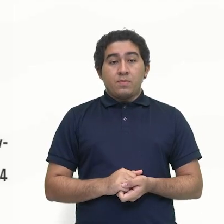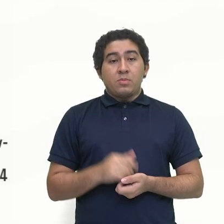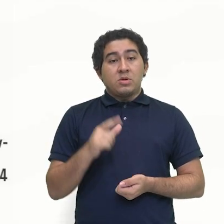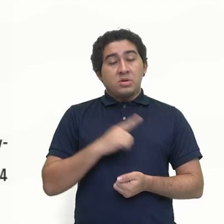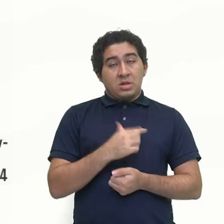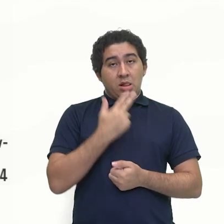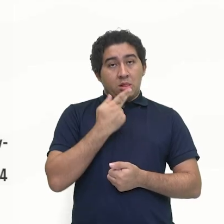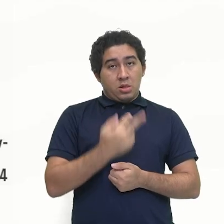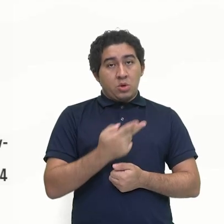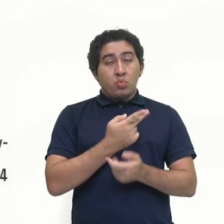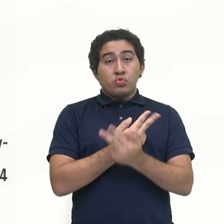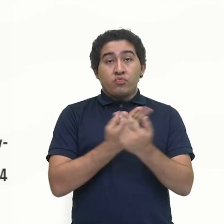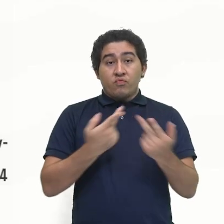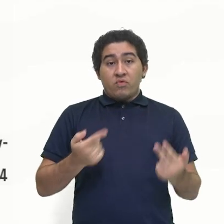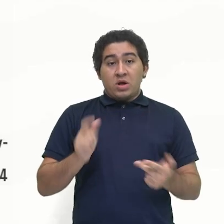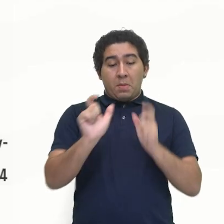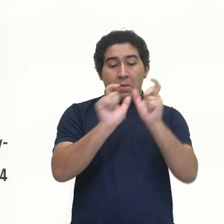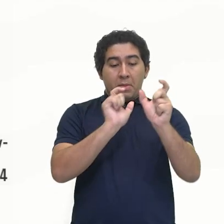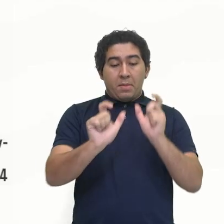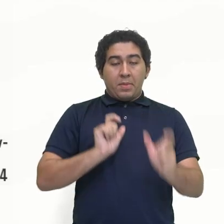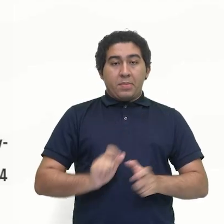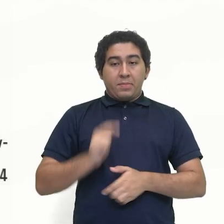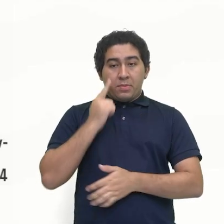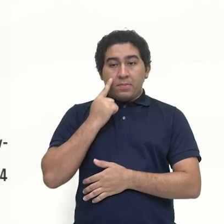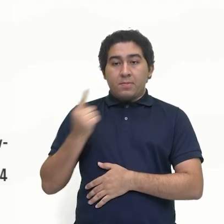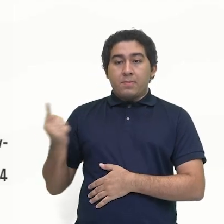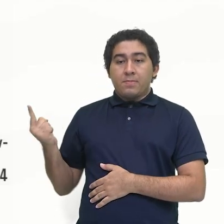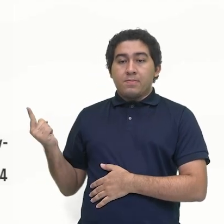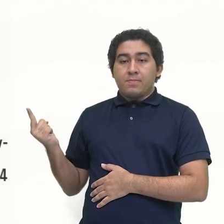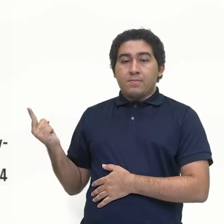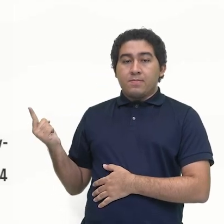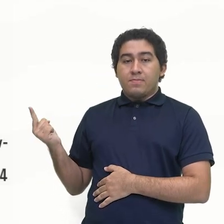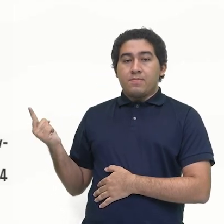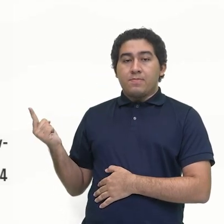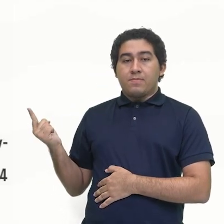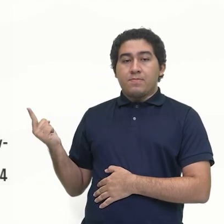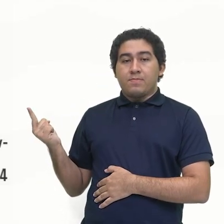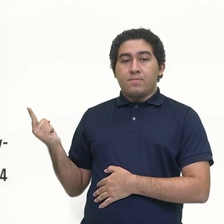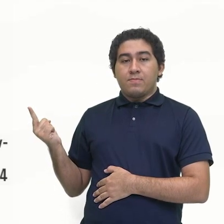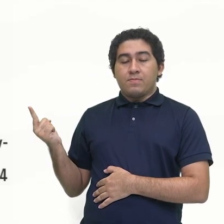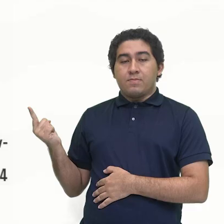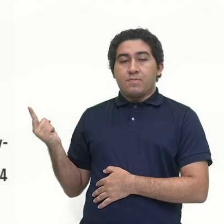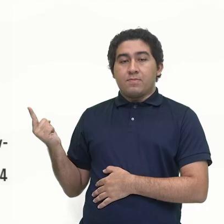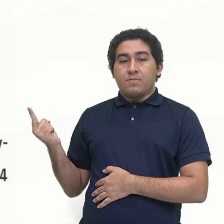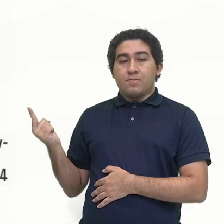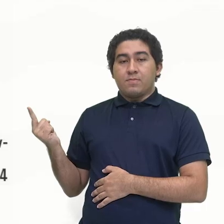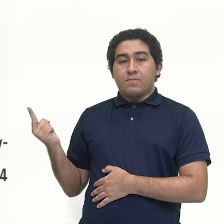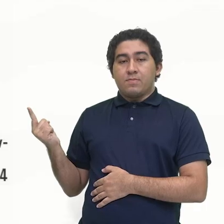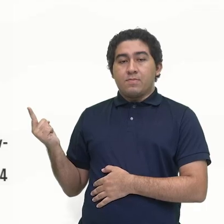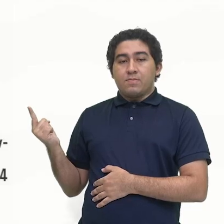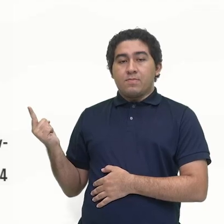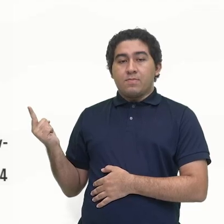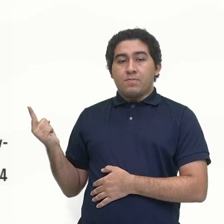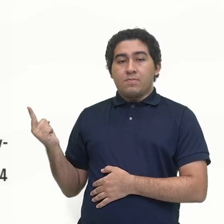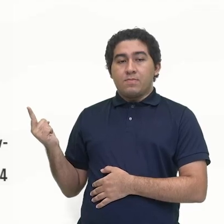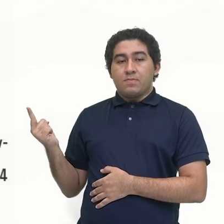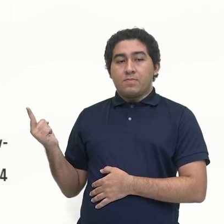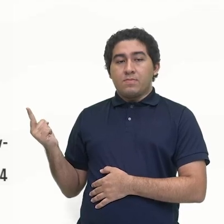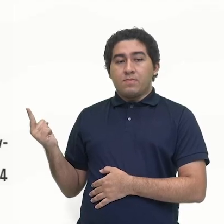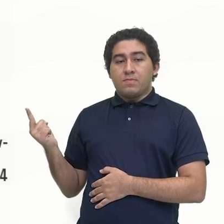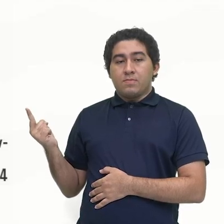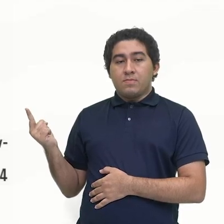Apurinã, Baniwa, Dessana, Canamari, Marubo, ou Marubo,